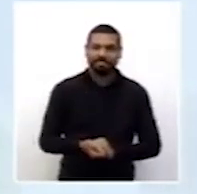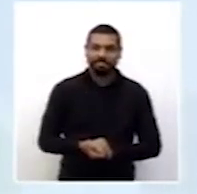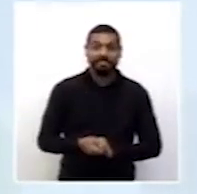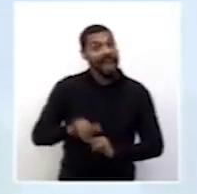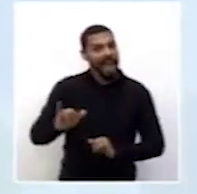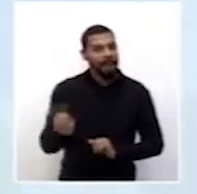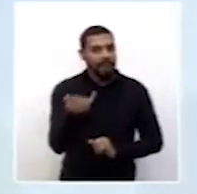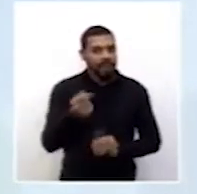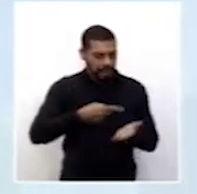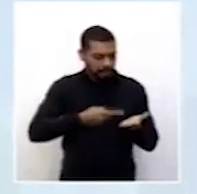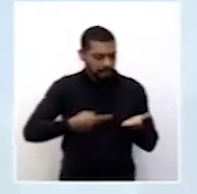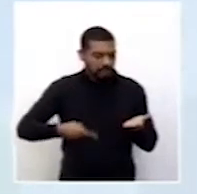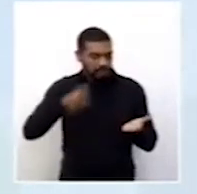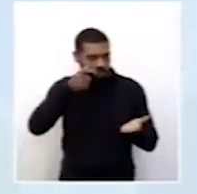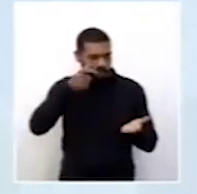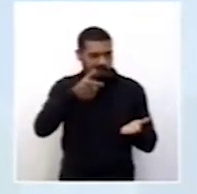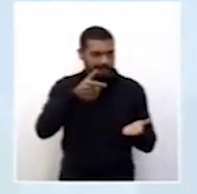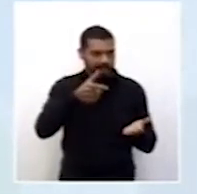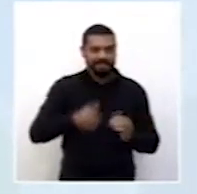Aproveita e pega a apostila.